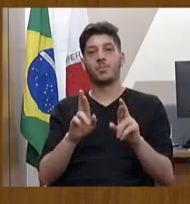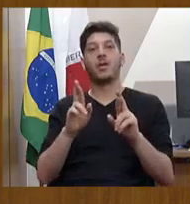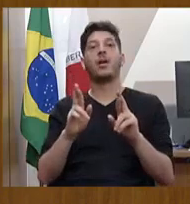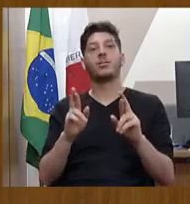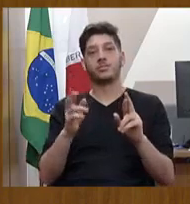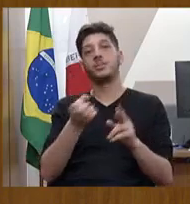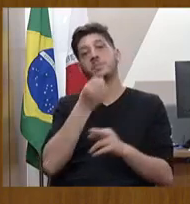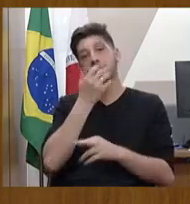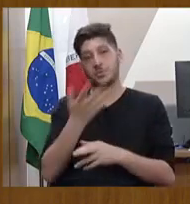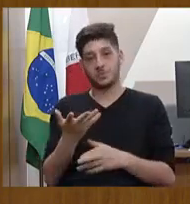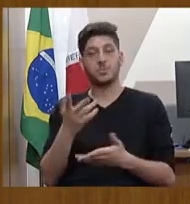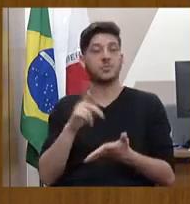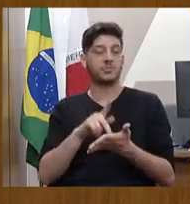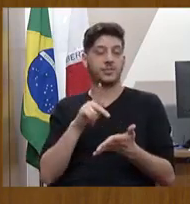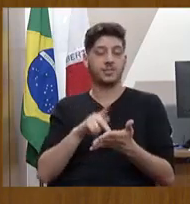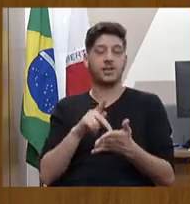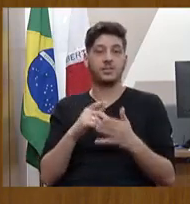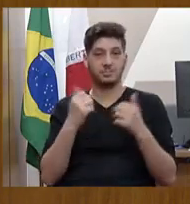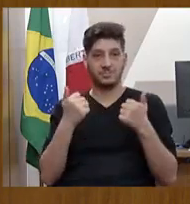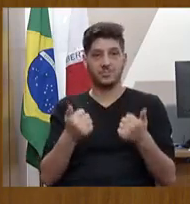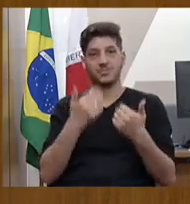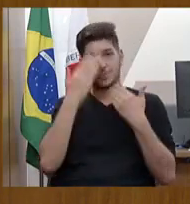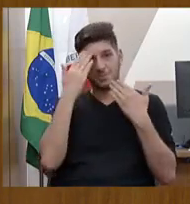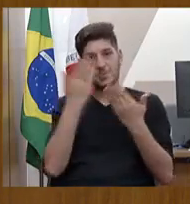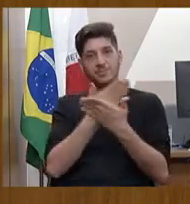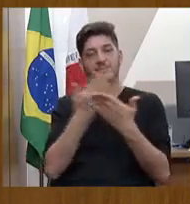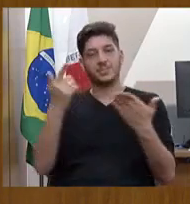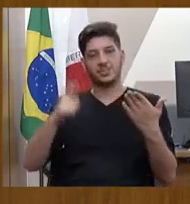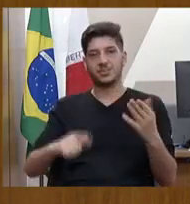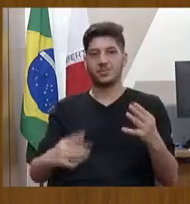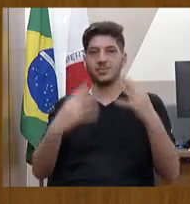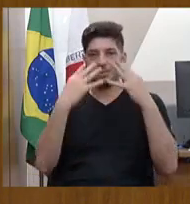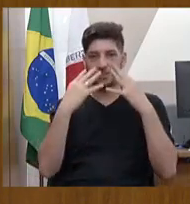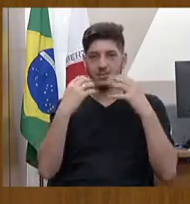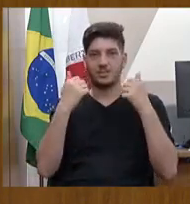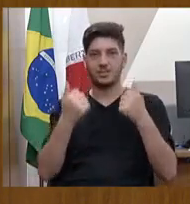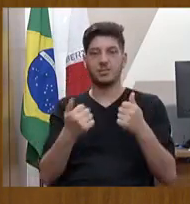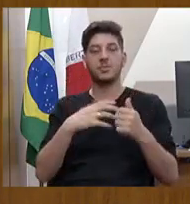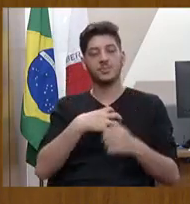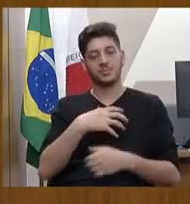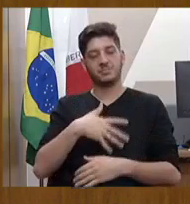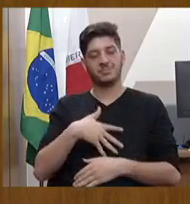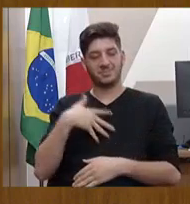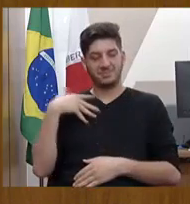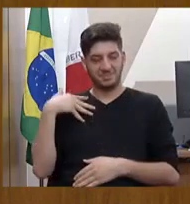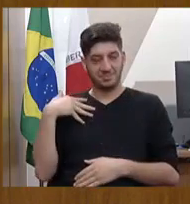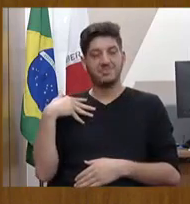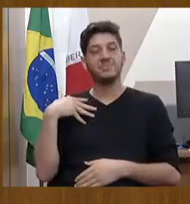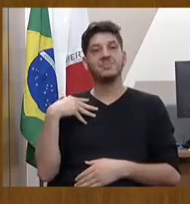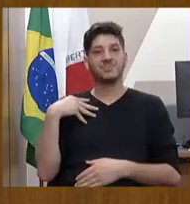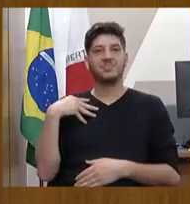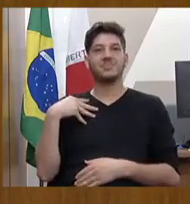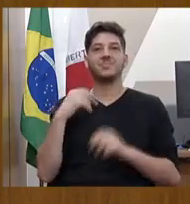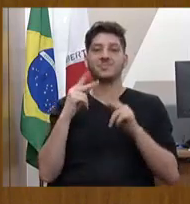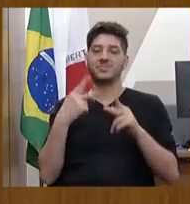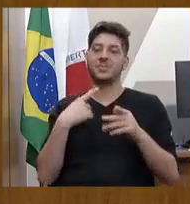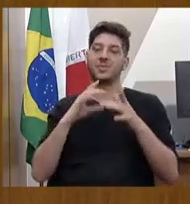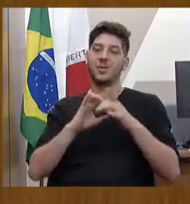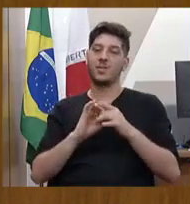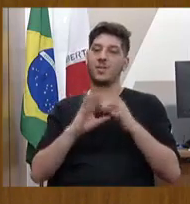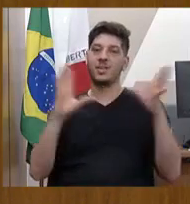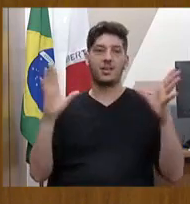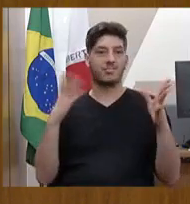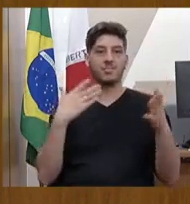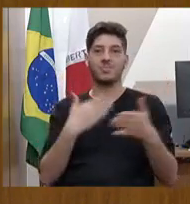um prêmio vamos dizer assim tá bom agradeço mais uma vez a atenção de todos é uma honra para mim tá e tô à disposição também